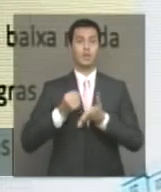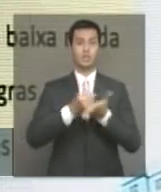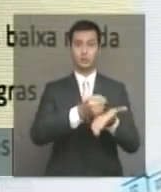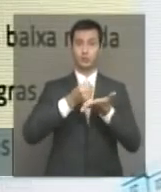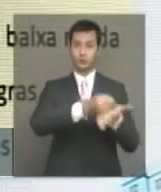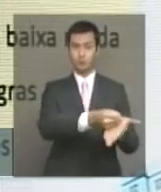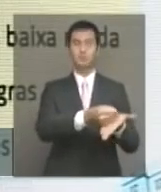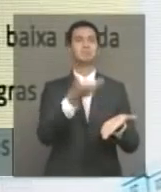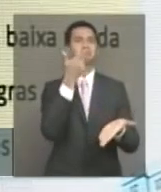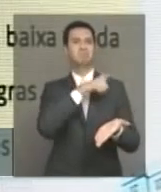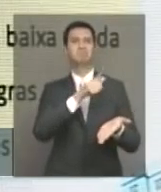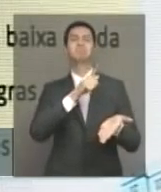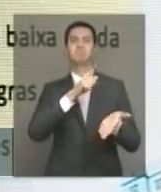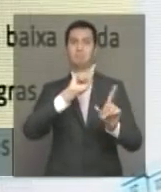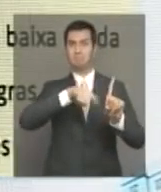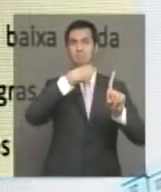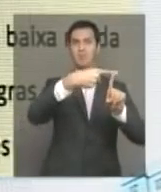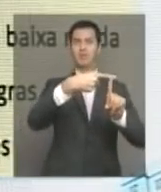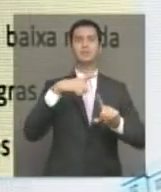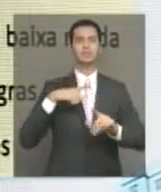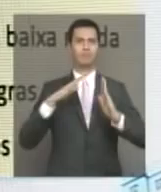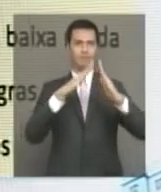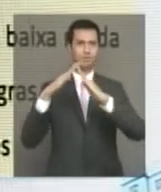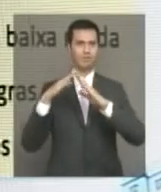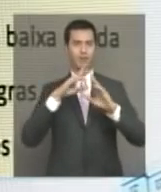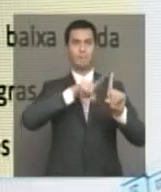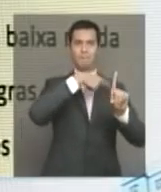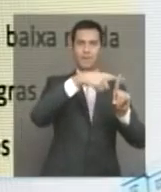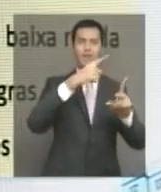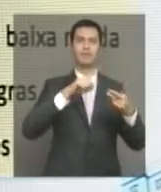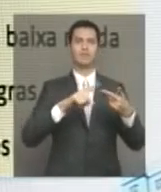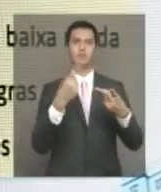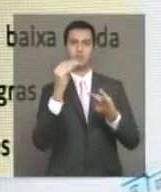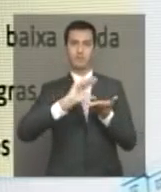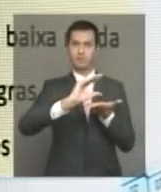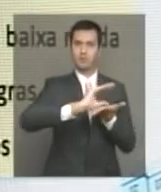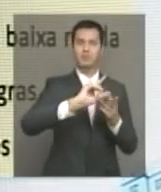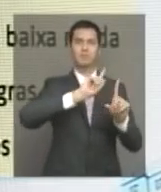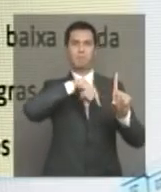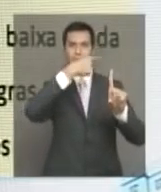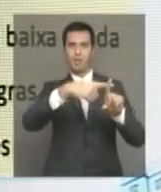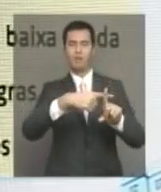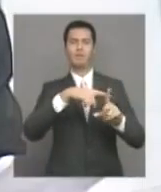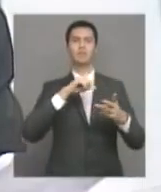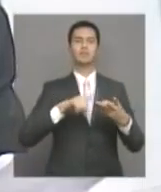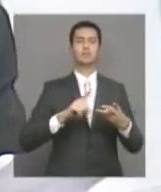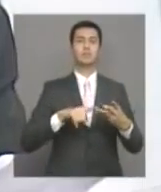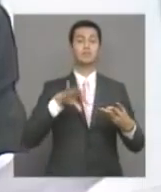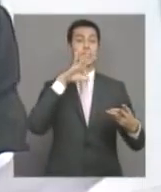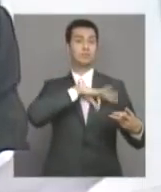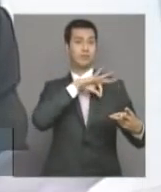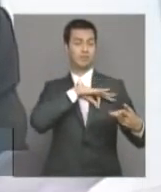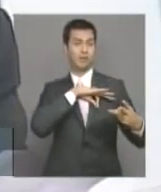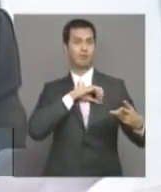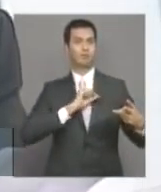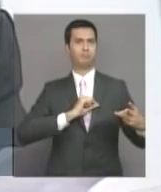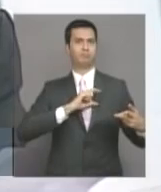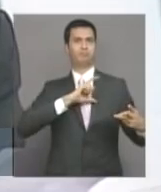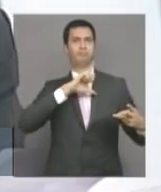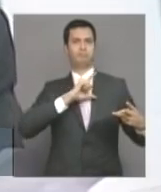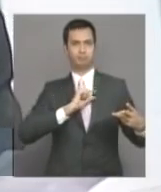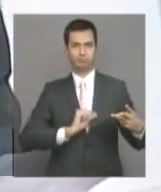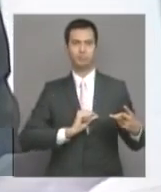do número de moradias, maior volume de investimentos, ampliação das faixas de rendas, prioridade às famílias de